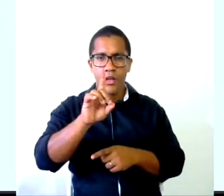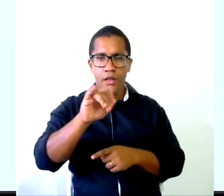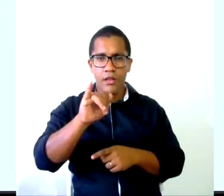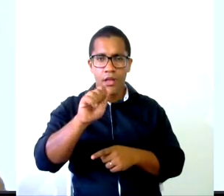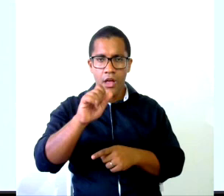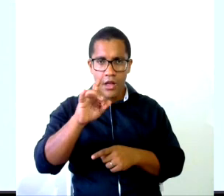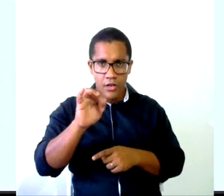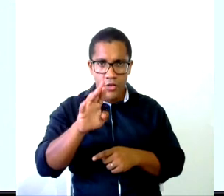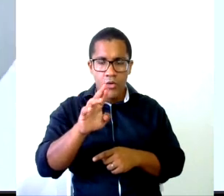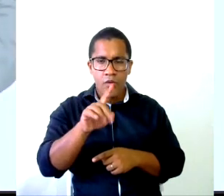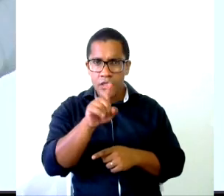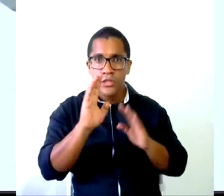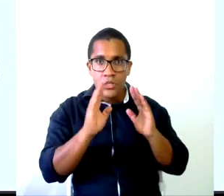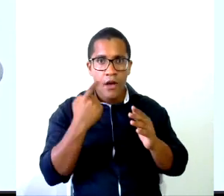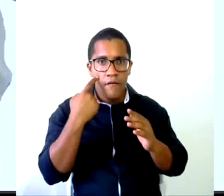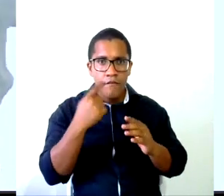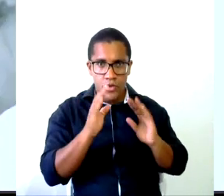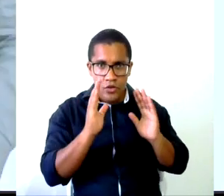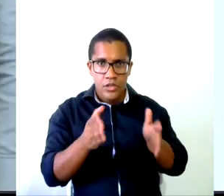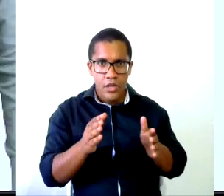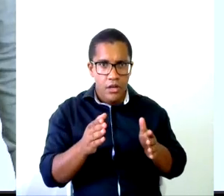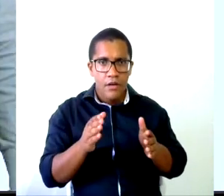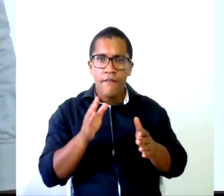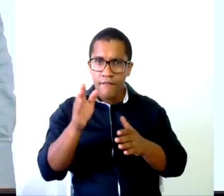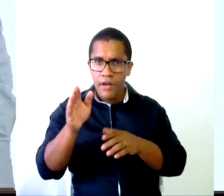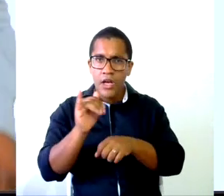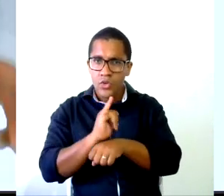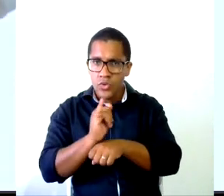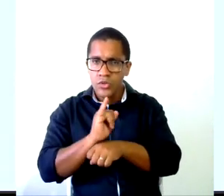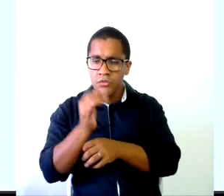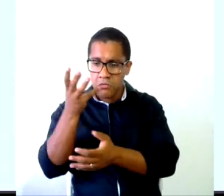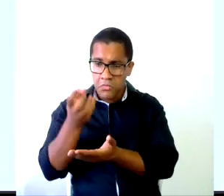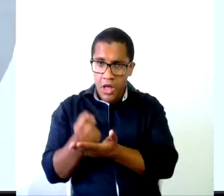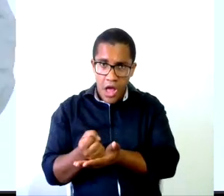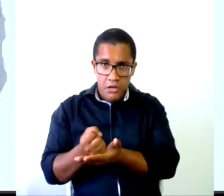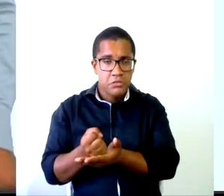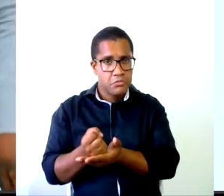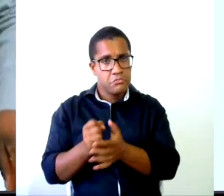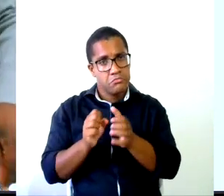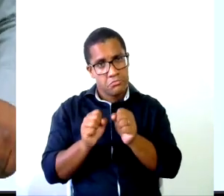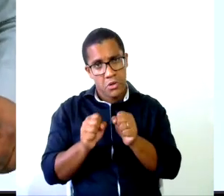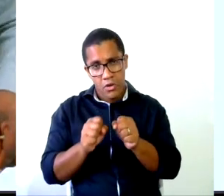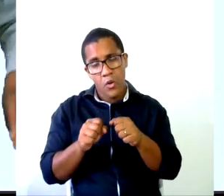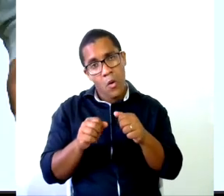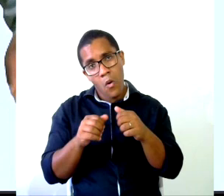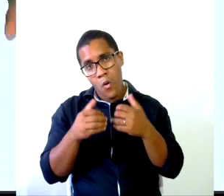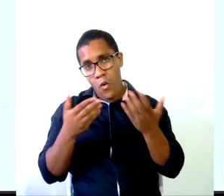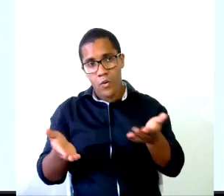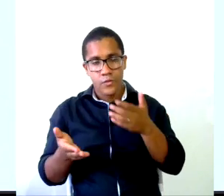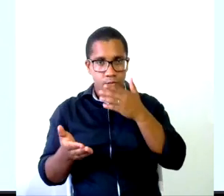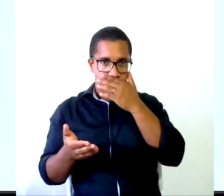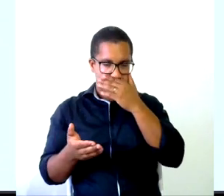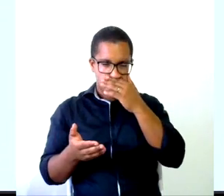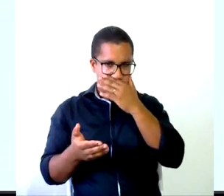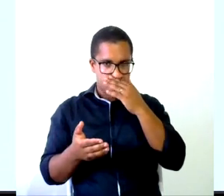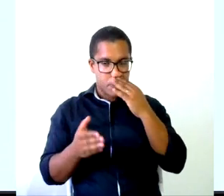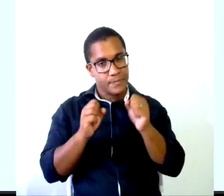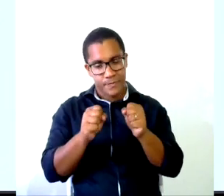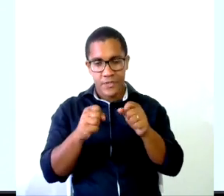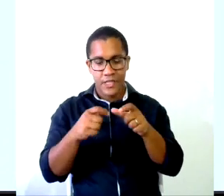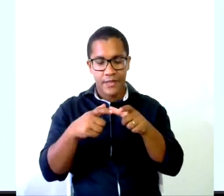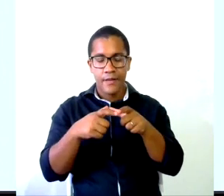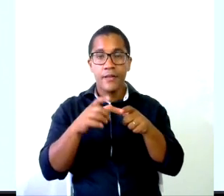assistiu ao Gladiador, não assistiu? Vá lá no YouTube, baixe lá o Gladiador, ou se não, pegue lá